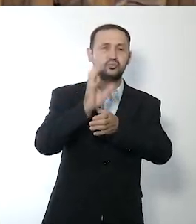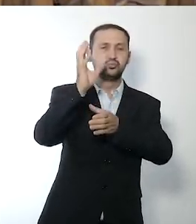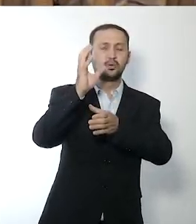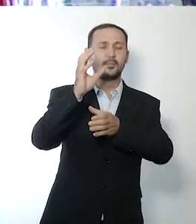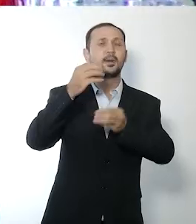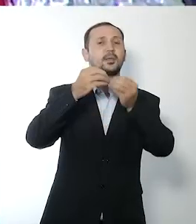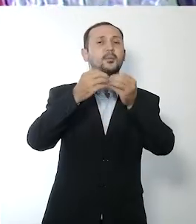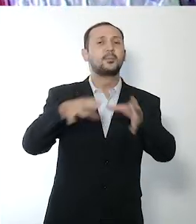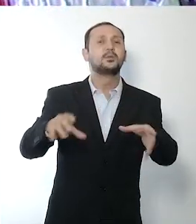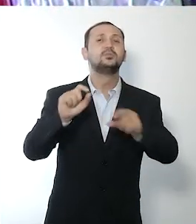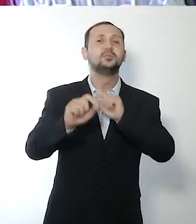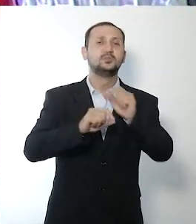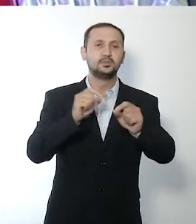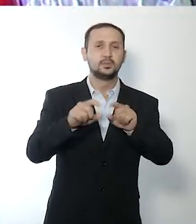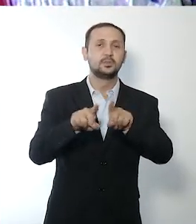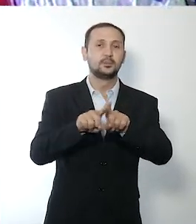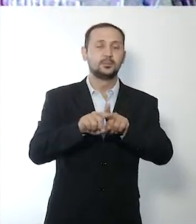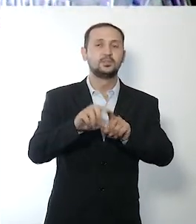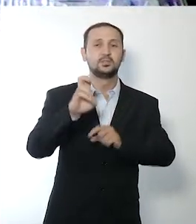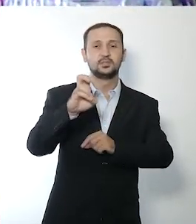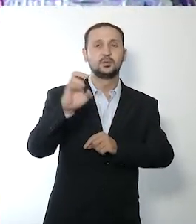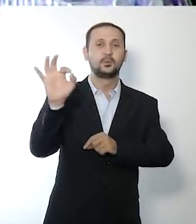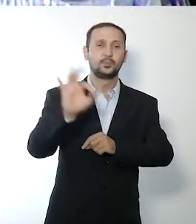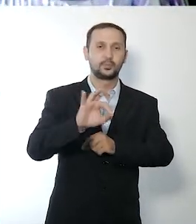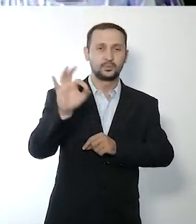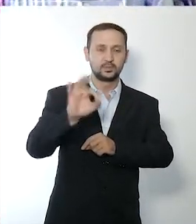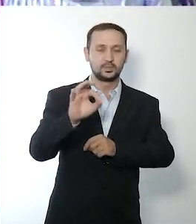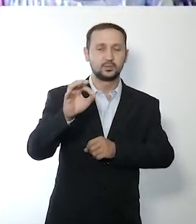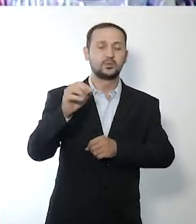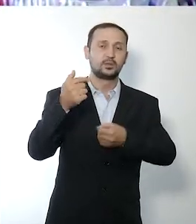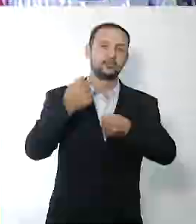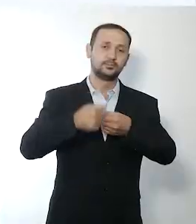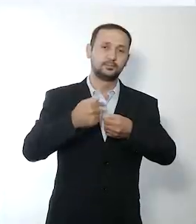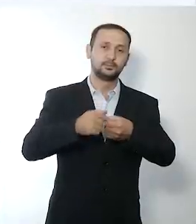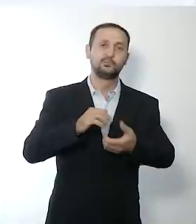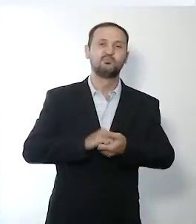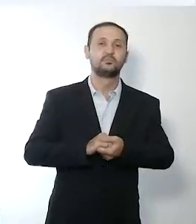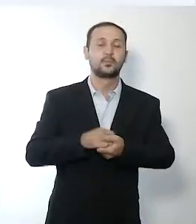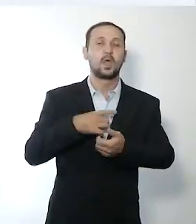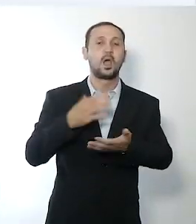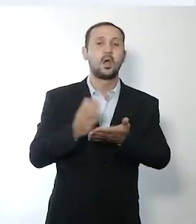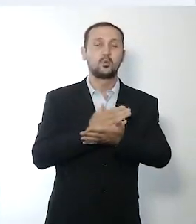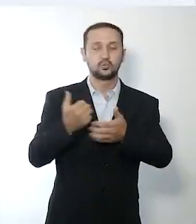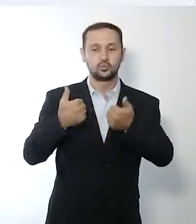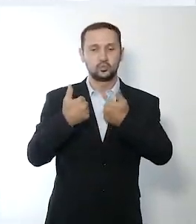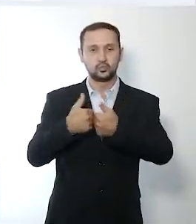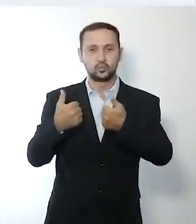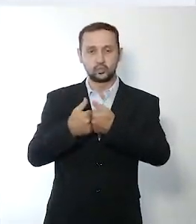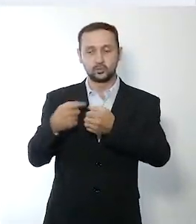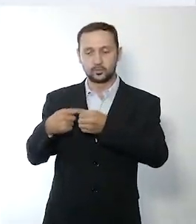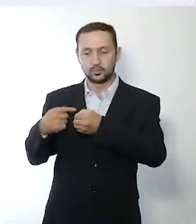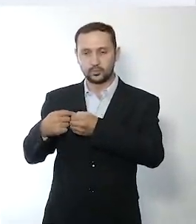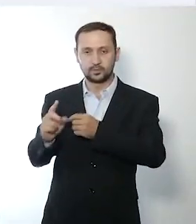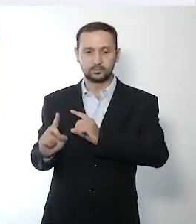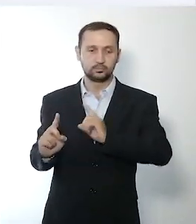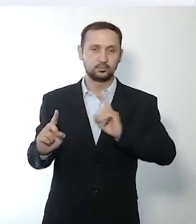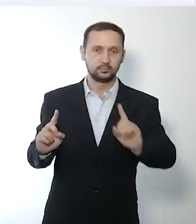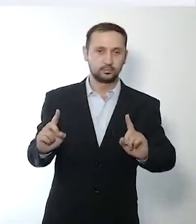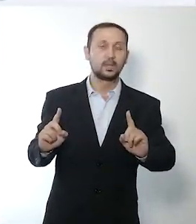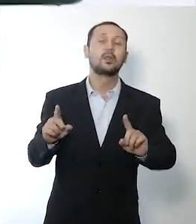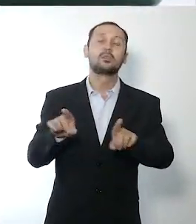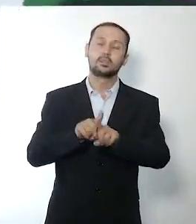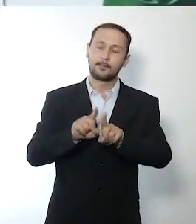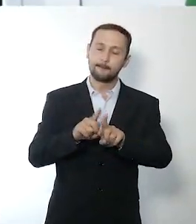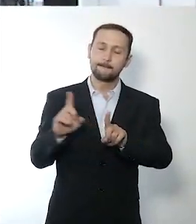efeito estufa e vem acompanhada de aumento de 5% no valor da gasolina. Ônibus intermunicipais também vão ter reduzido o